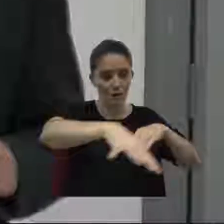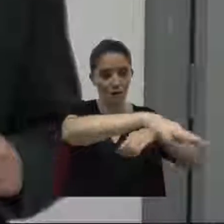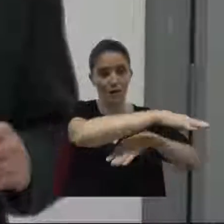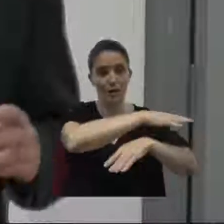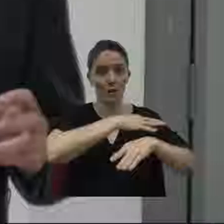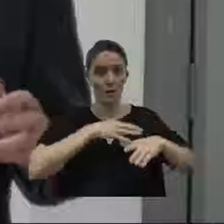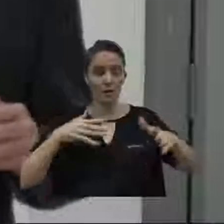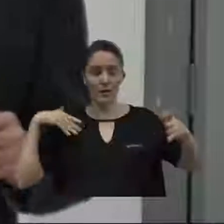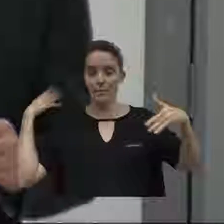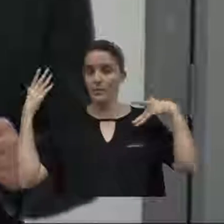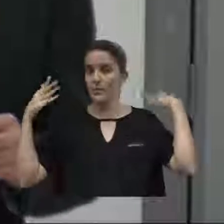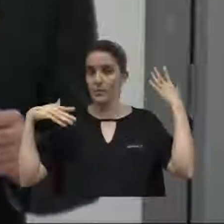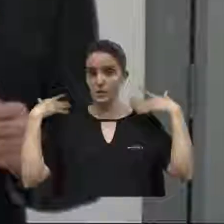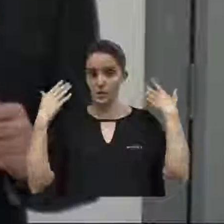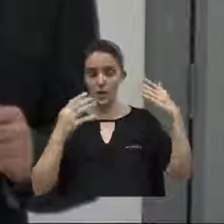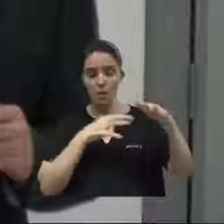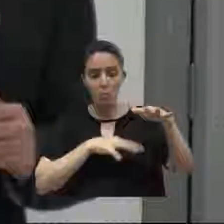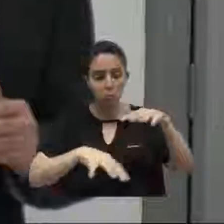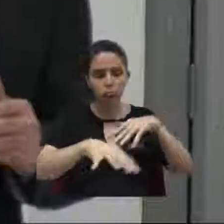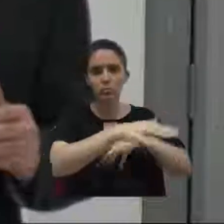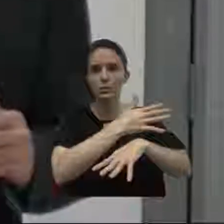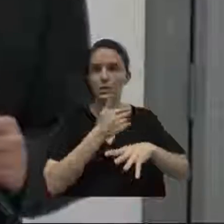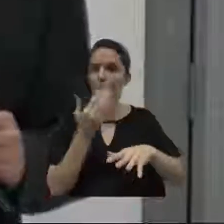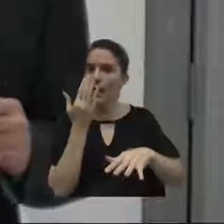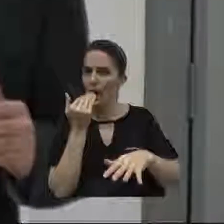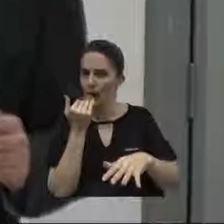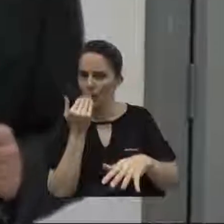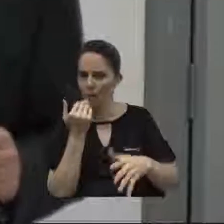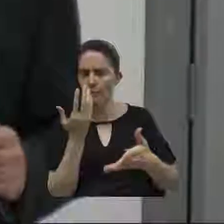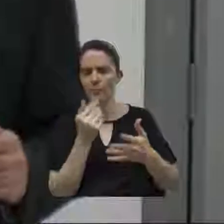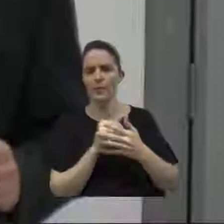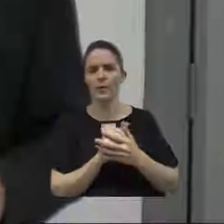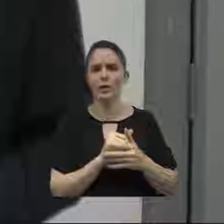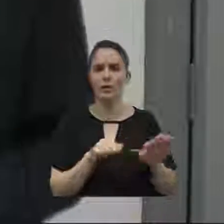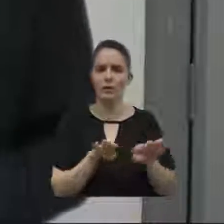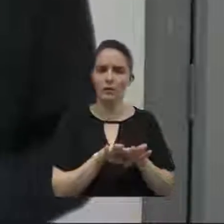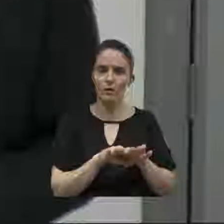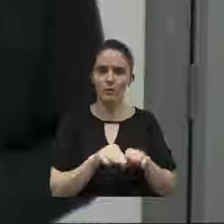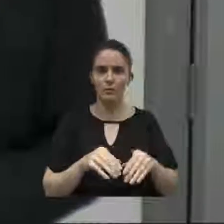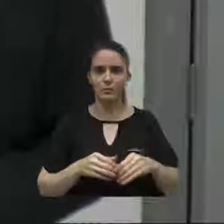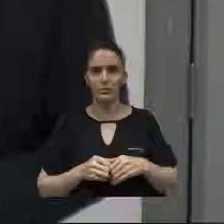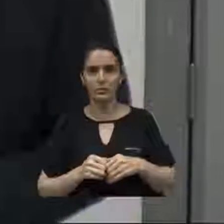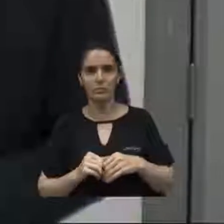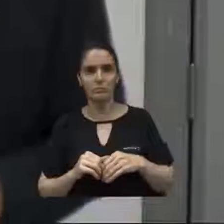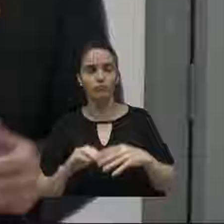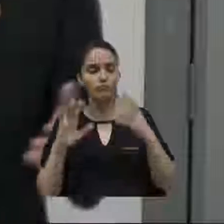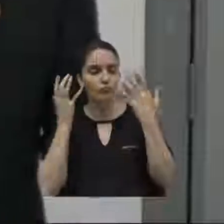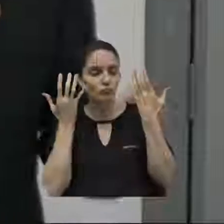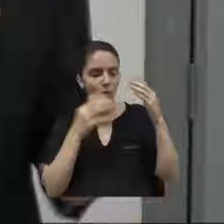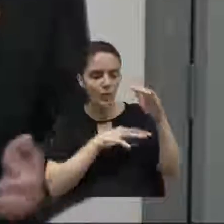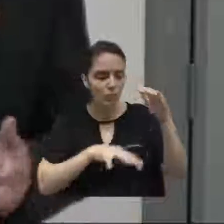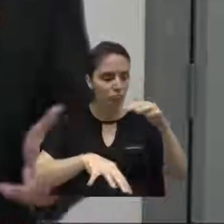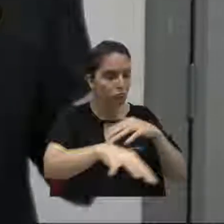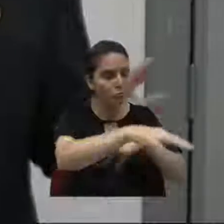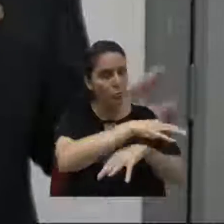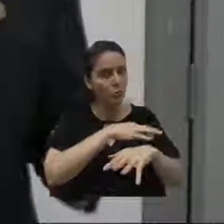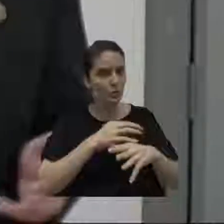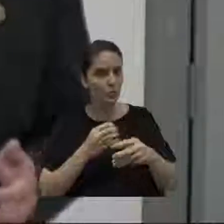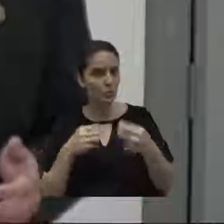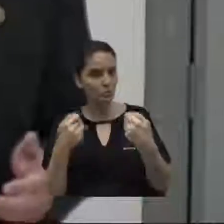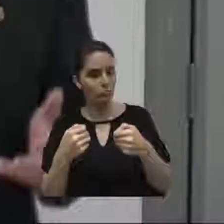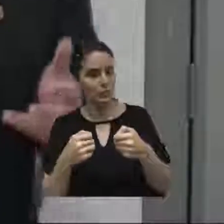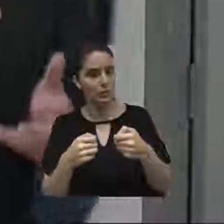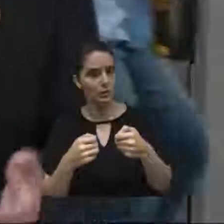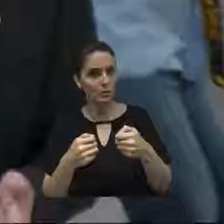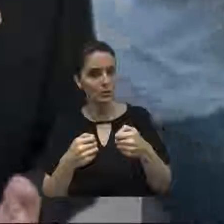de gourmet, de eventos sociais, de eventos culturais naquela localidade. De repente, a implantação de